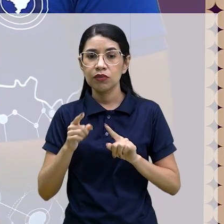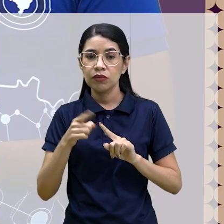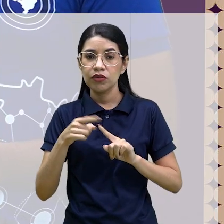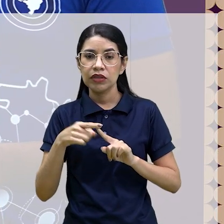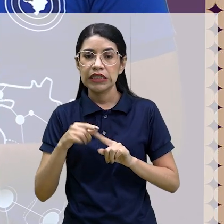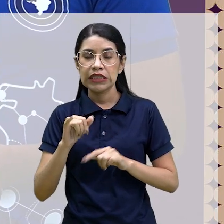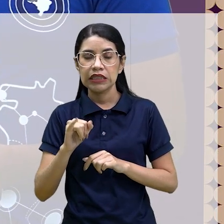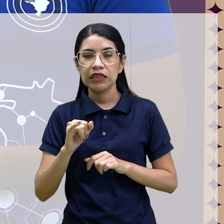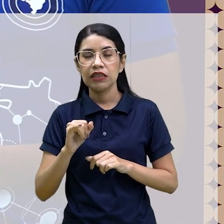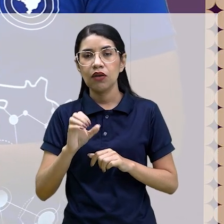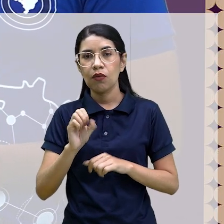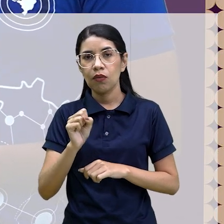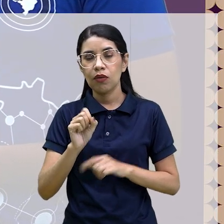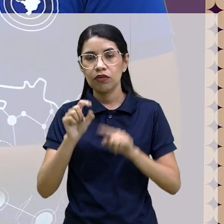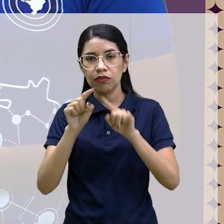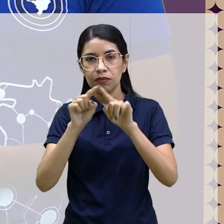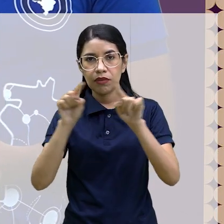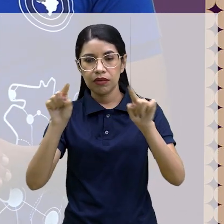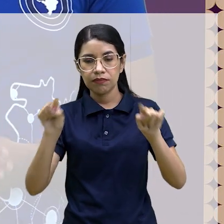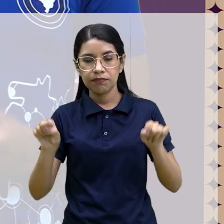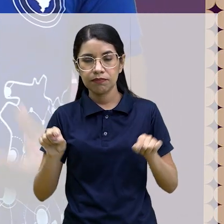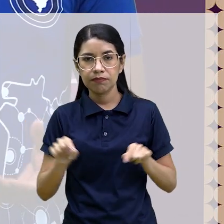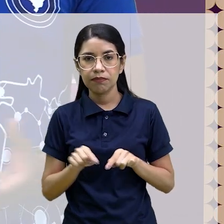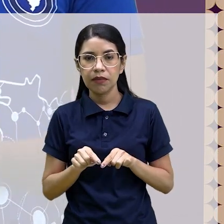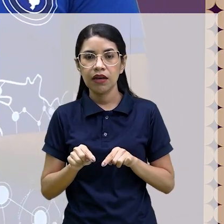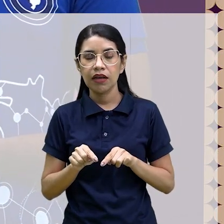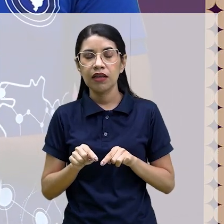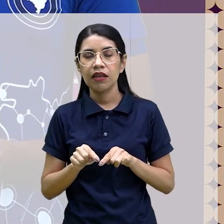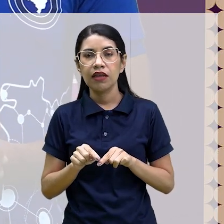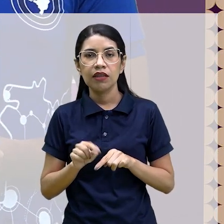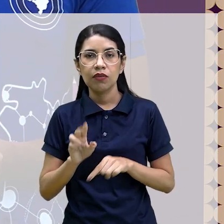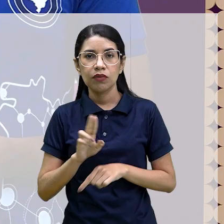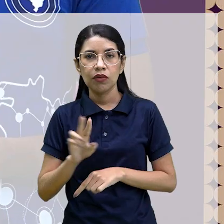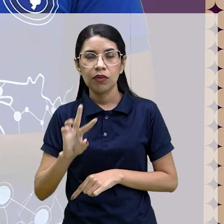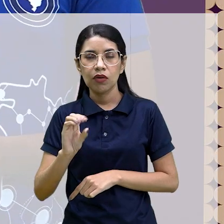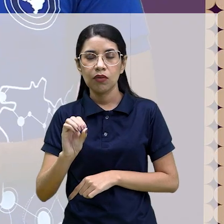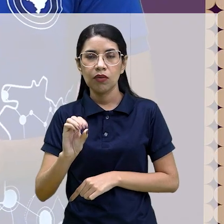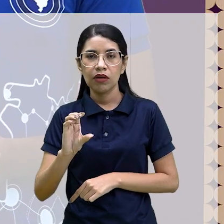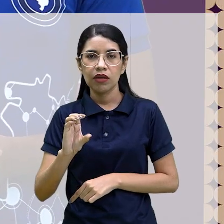Se tiver 8 lados, né, ele vai ser chamado de